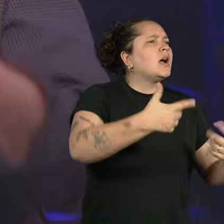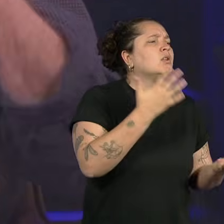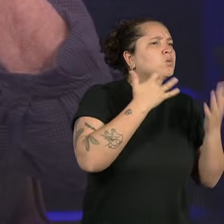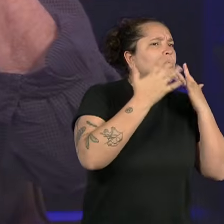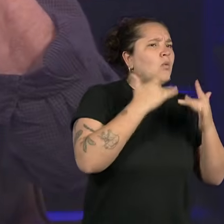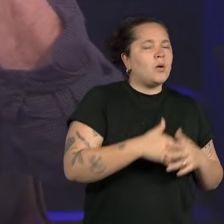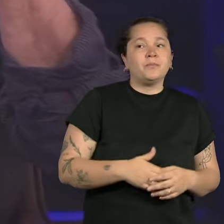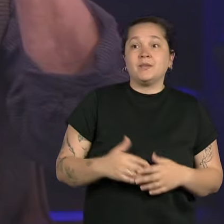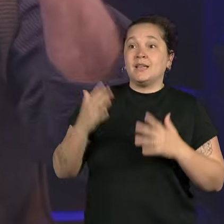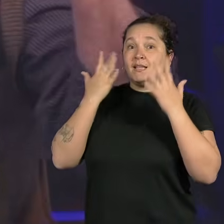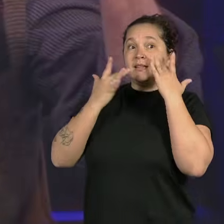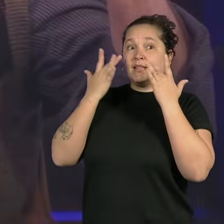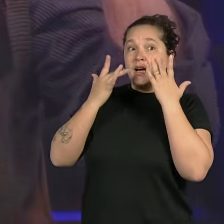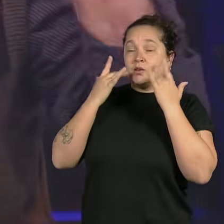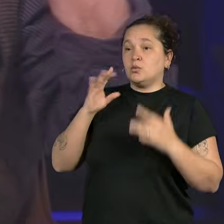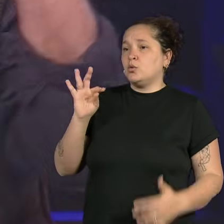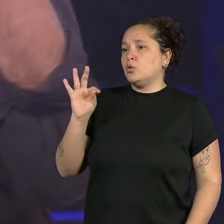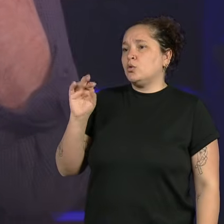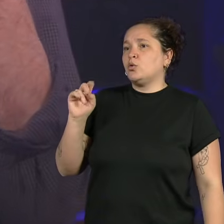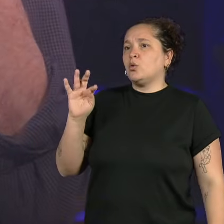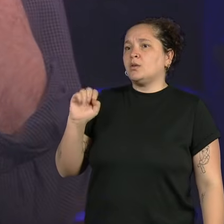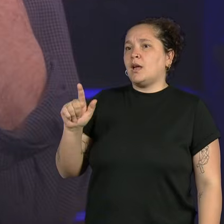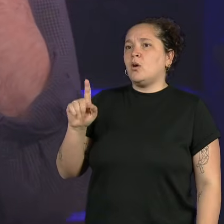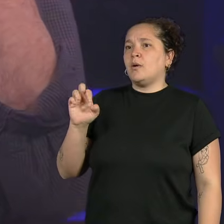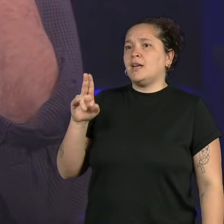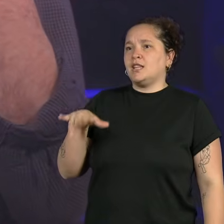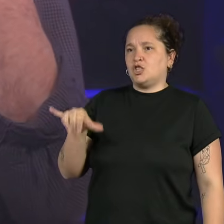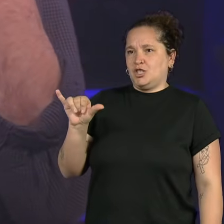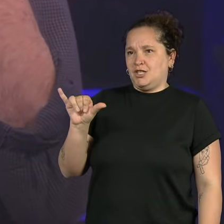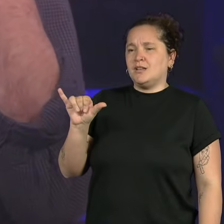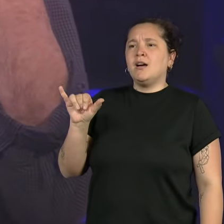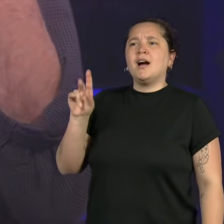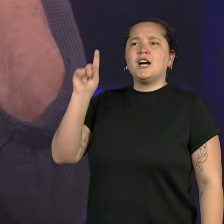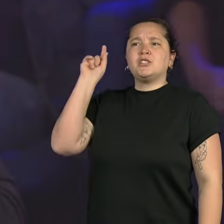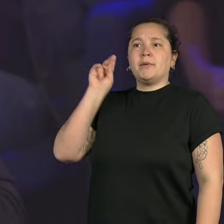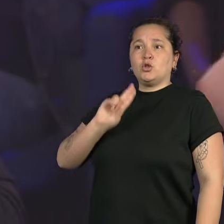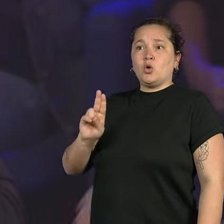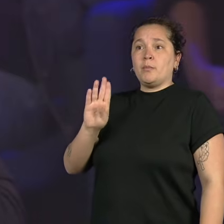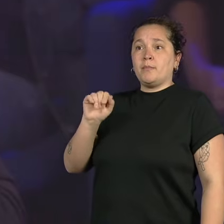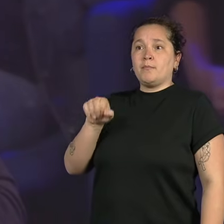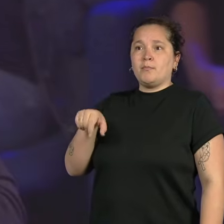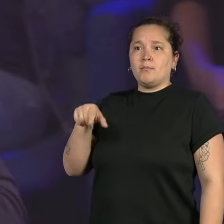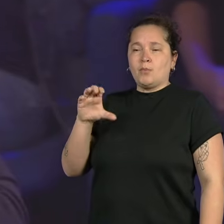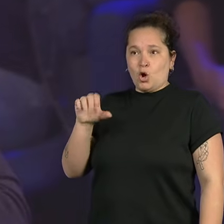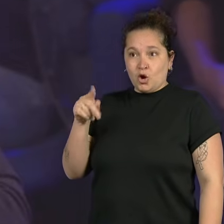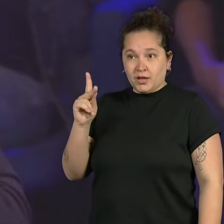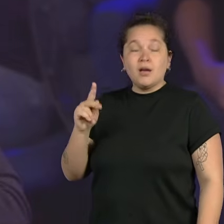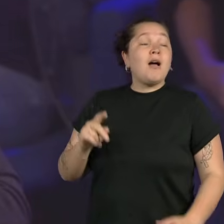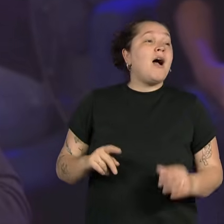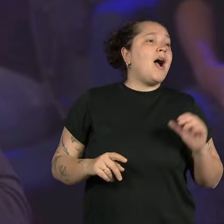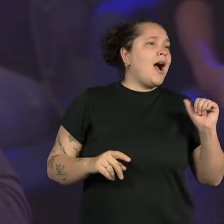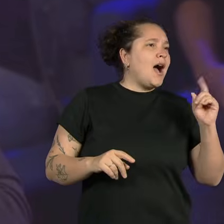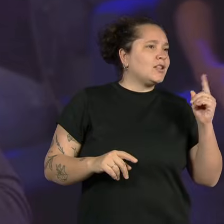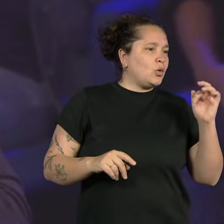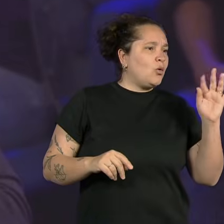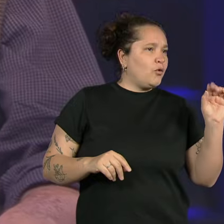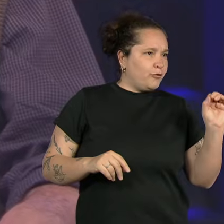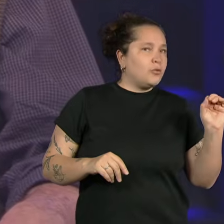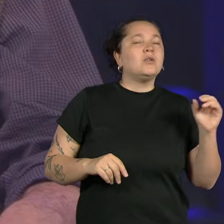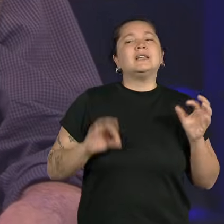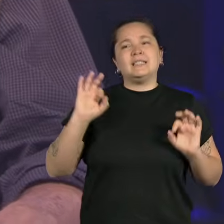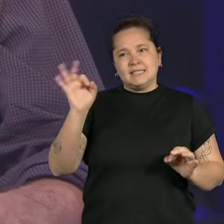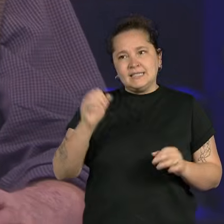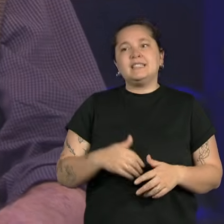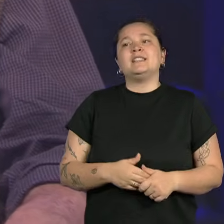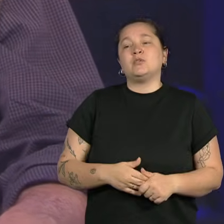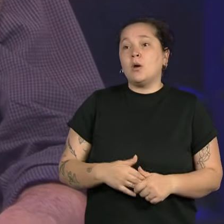Ficar no Teatro Total Energy, o antigo Teatro Bloch. Né? Adolfo Bloch, que é um teatro ótimo.